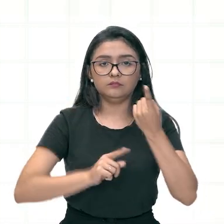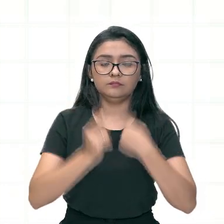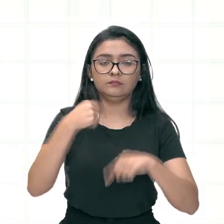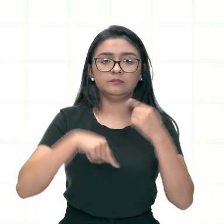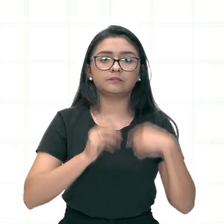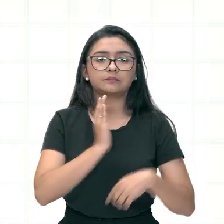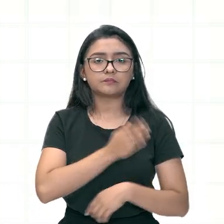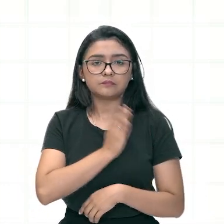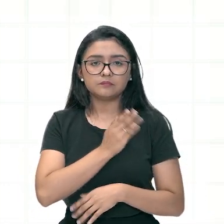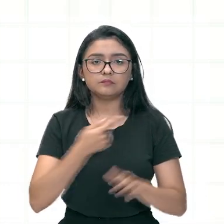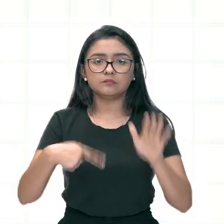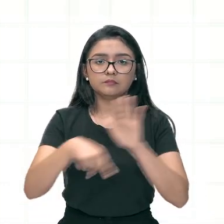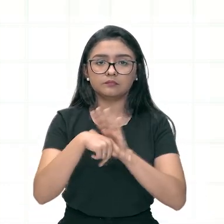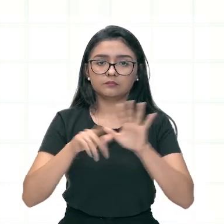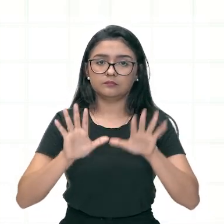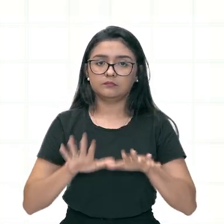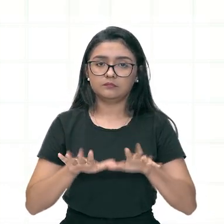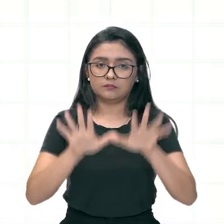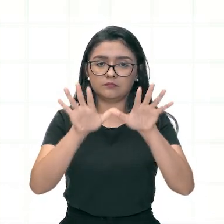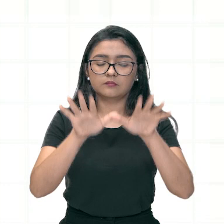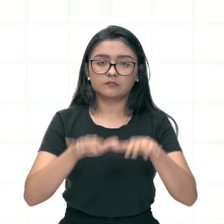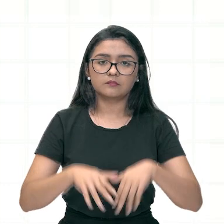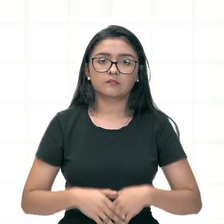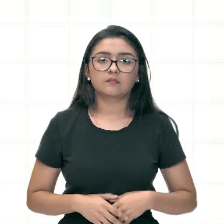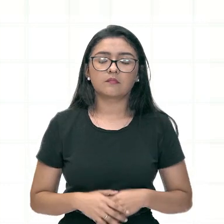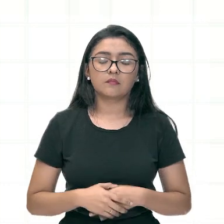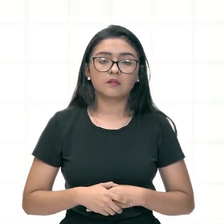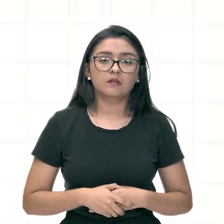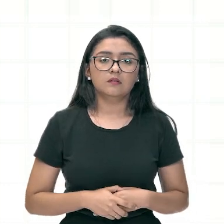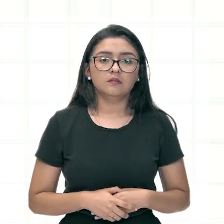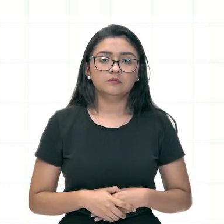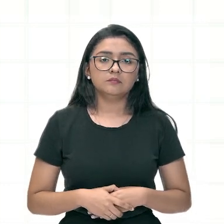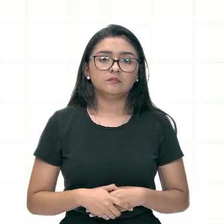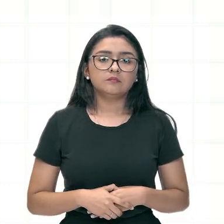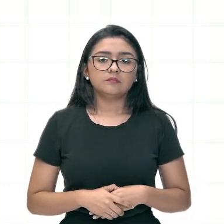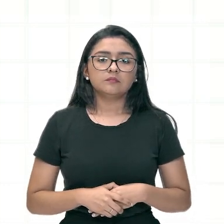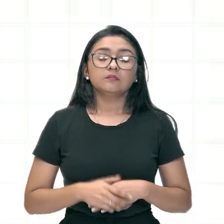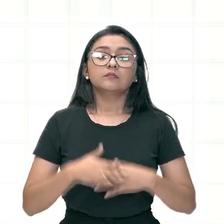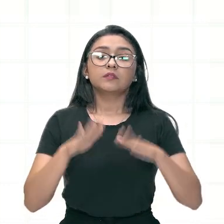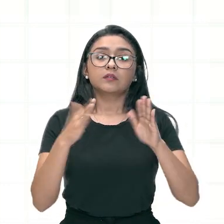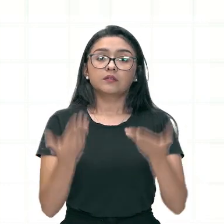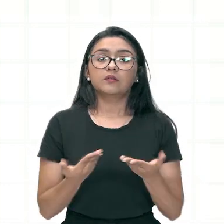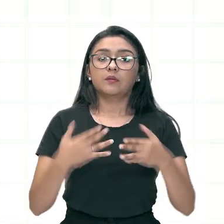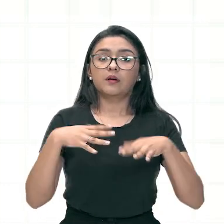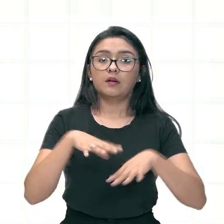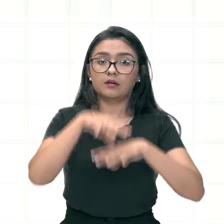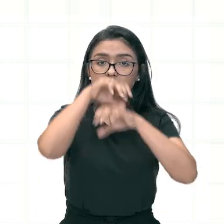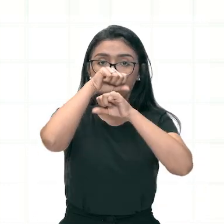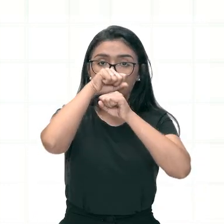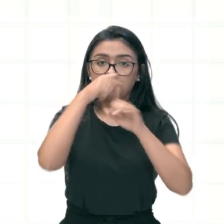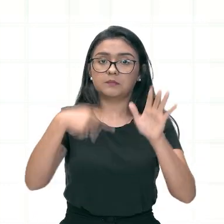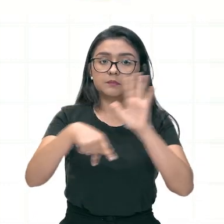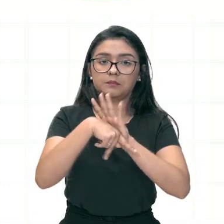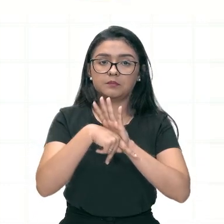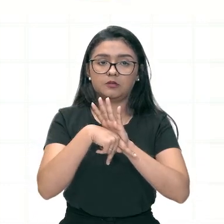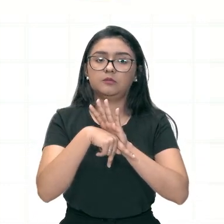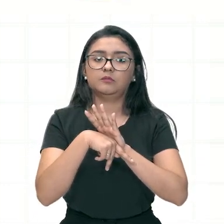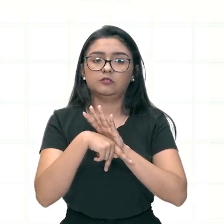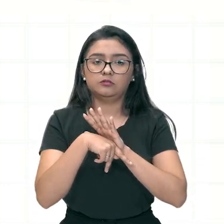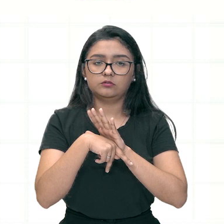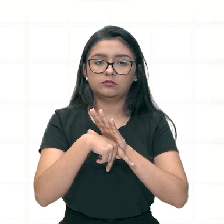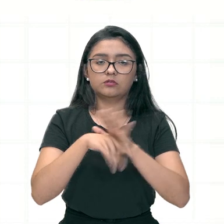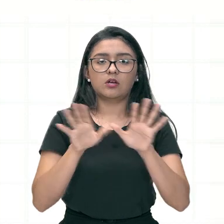sistema circulatório das aves. E aí, sobre a respiração das aves, a gente observa aí